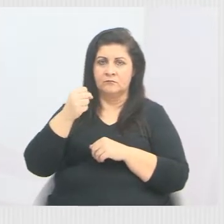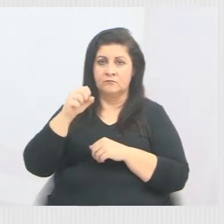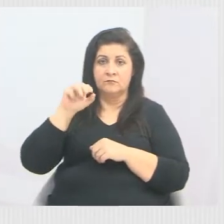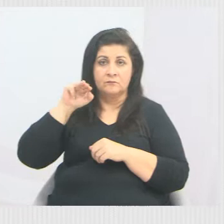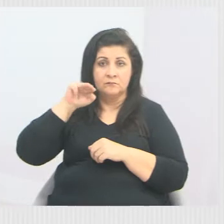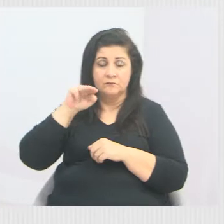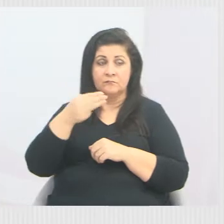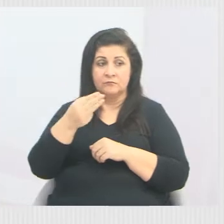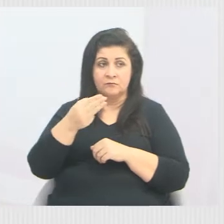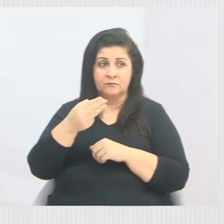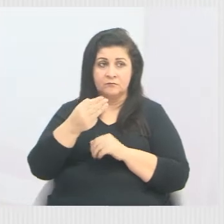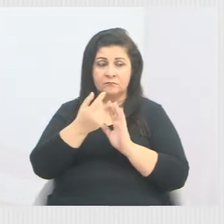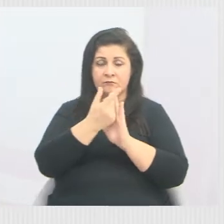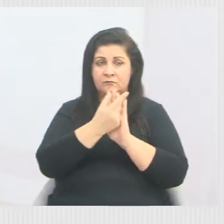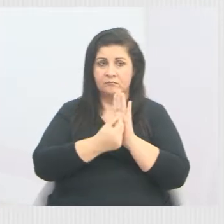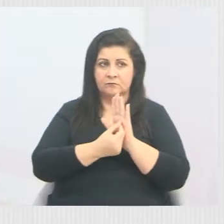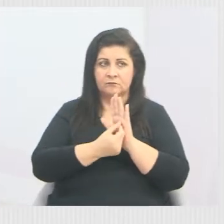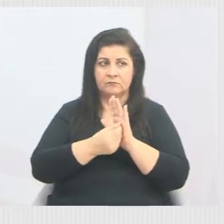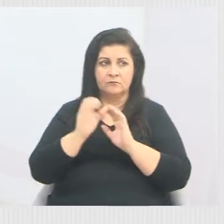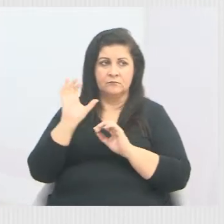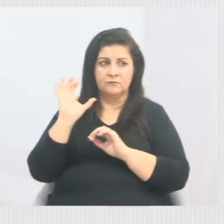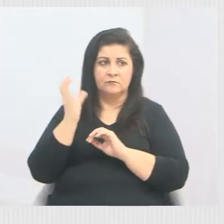228.644.000 orçado, foi realizado